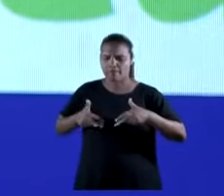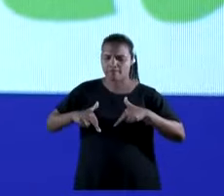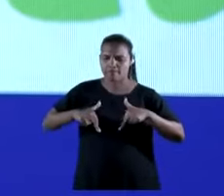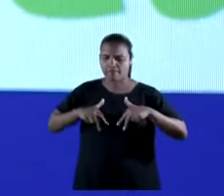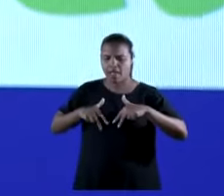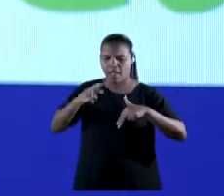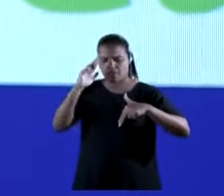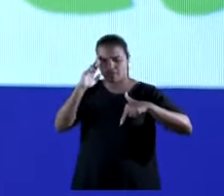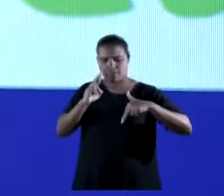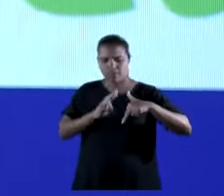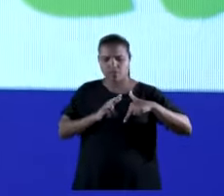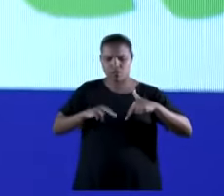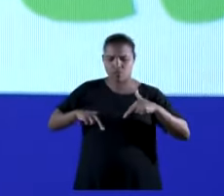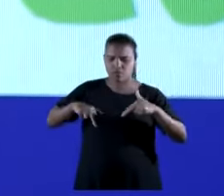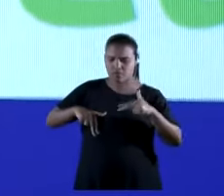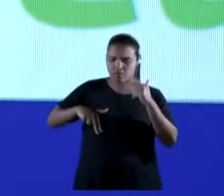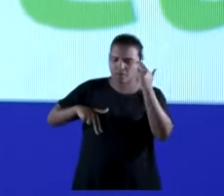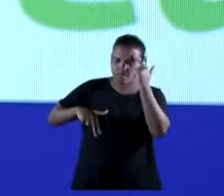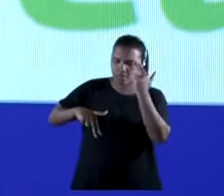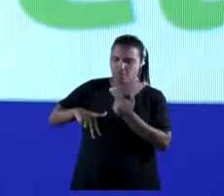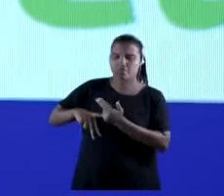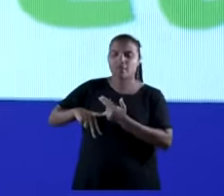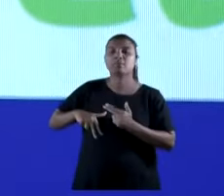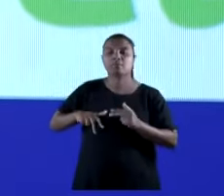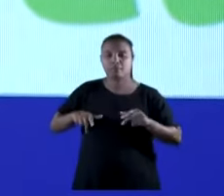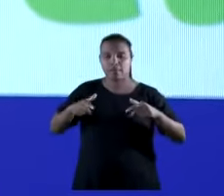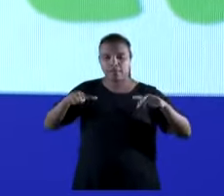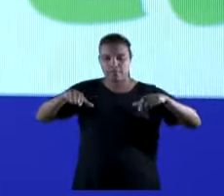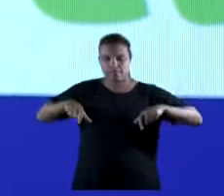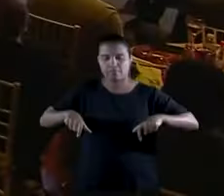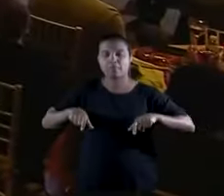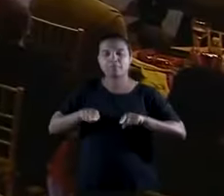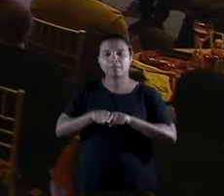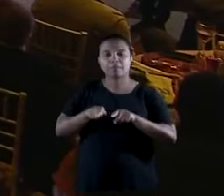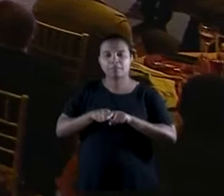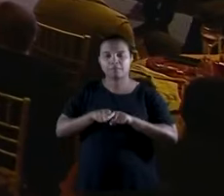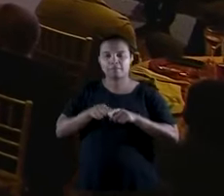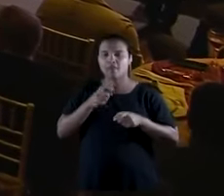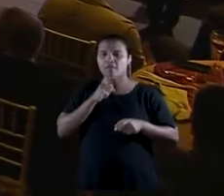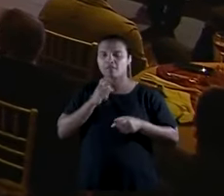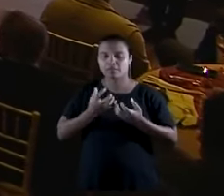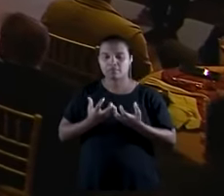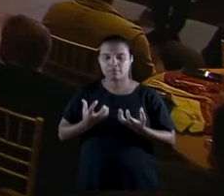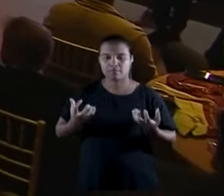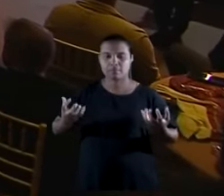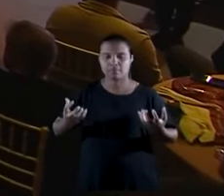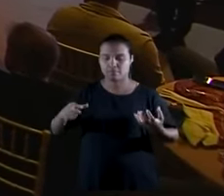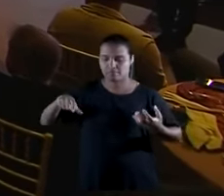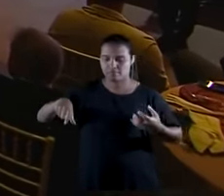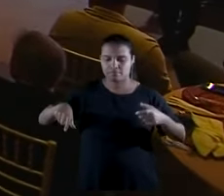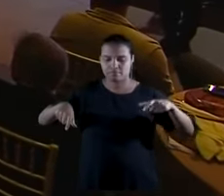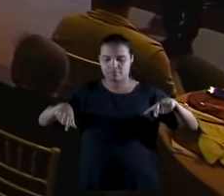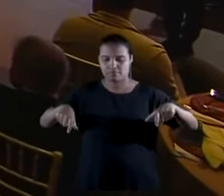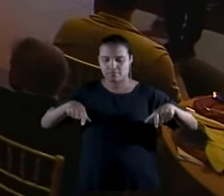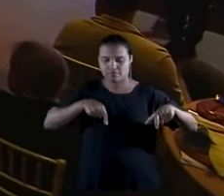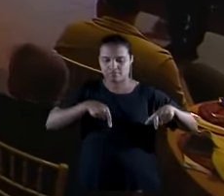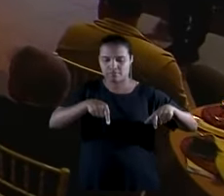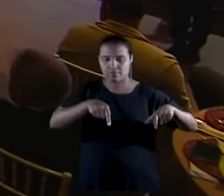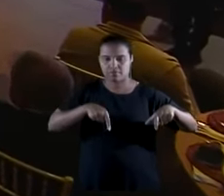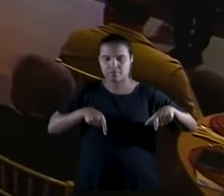adversários dominem os nossos gramados e ultrapassem as quatro linhas do futebol